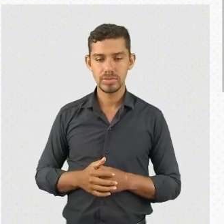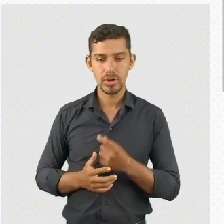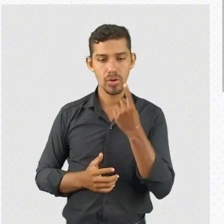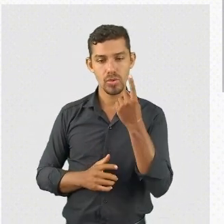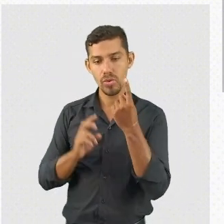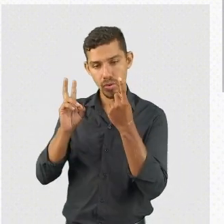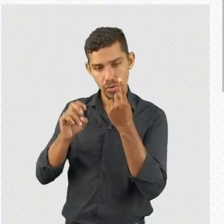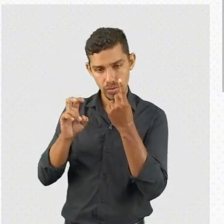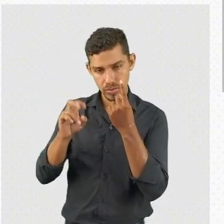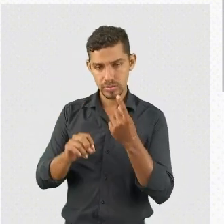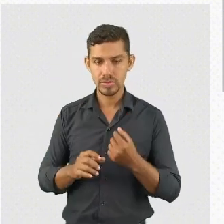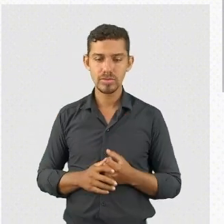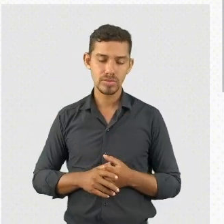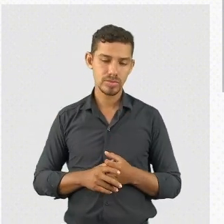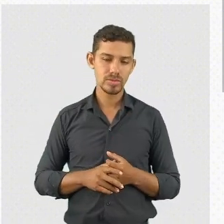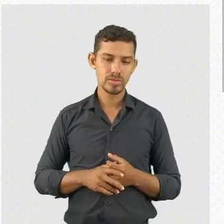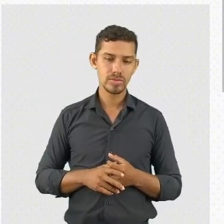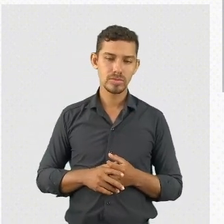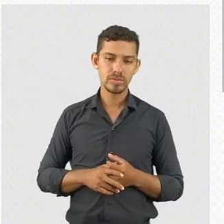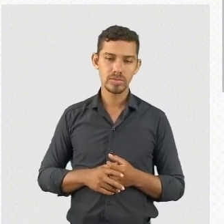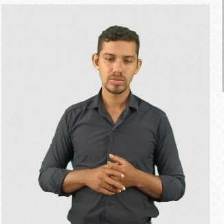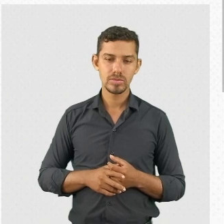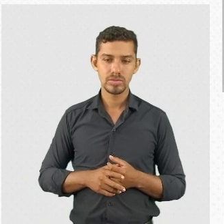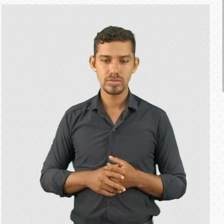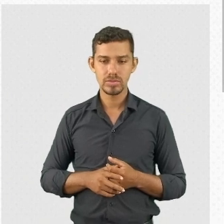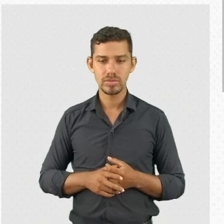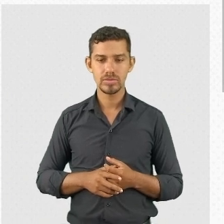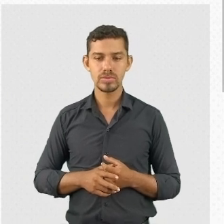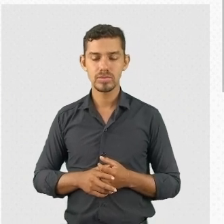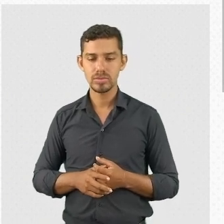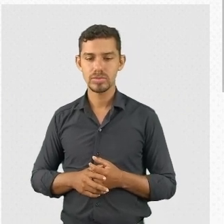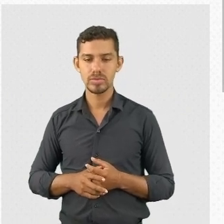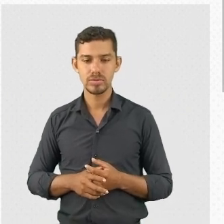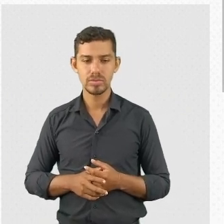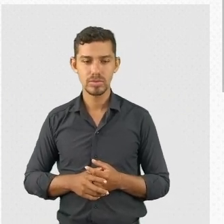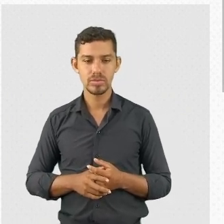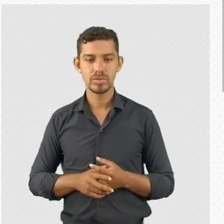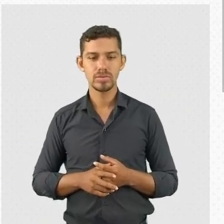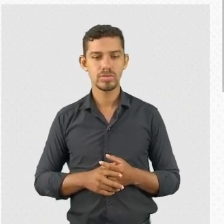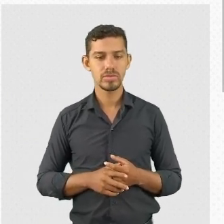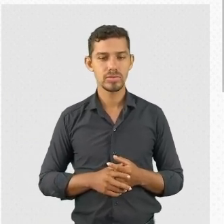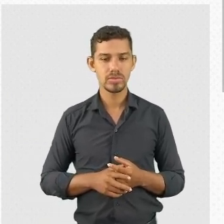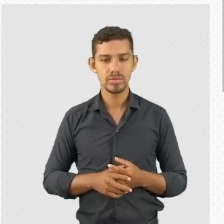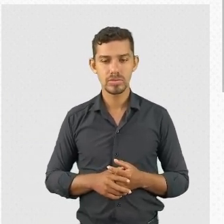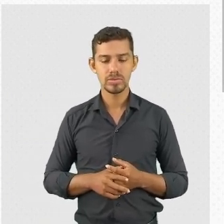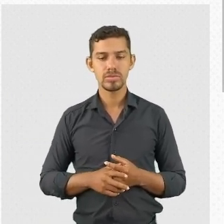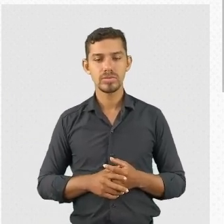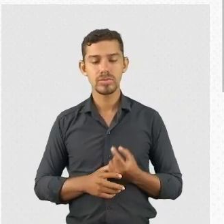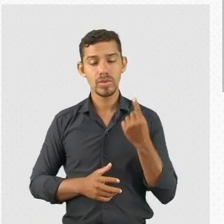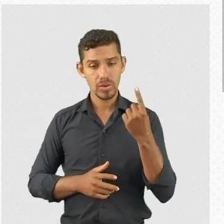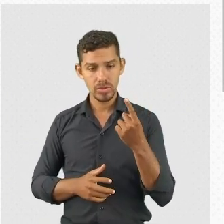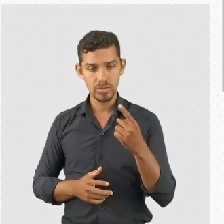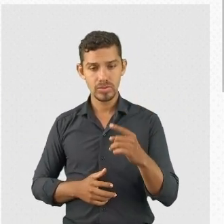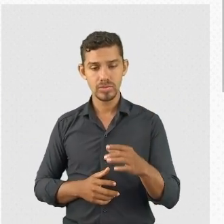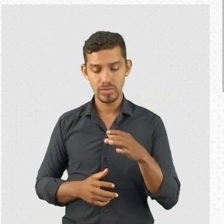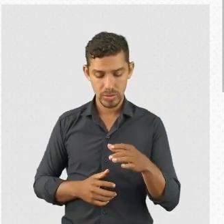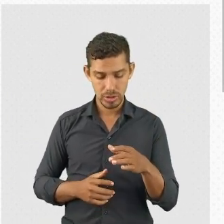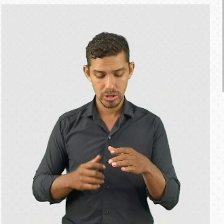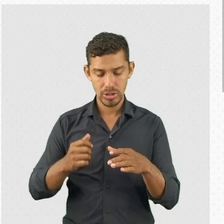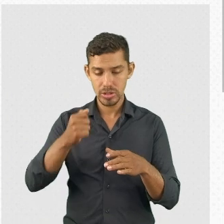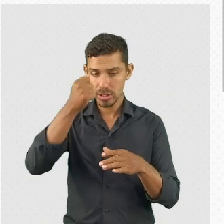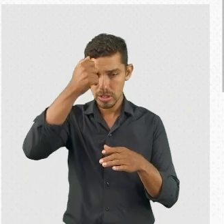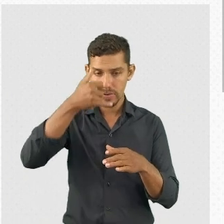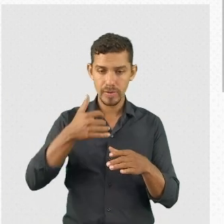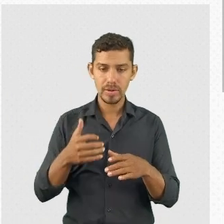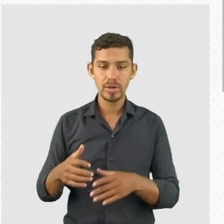ovo, 1 cup milk, um copo, né, ou uma xícara de farinha, um ovo e